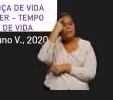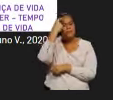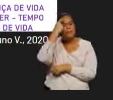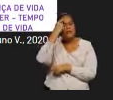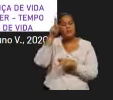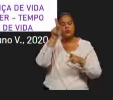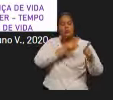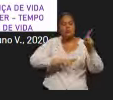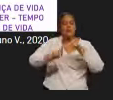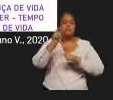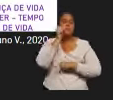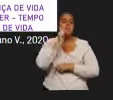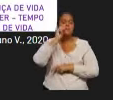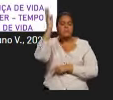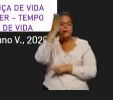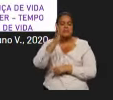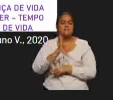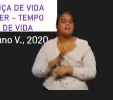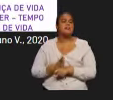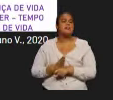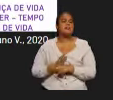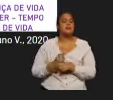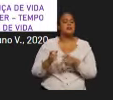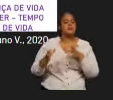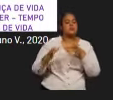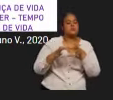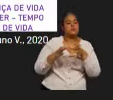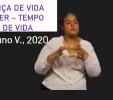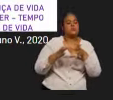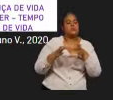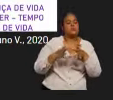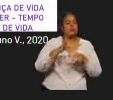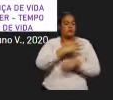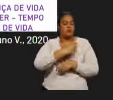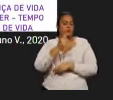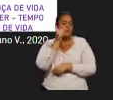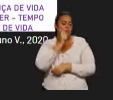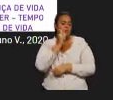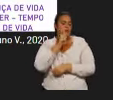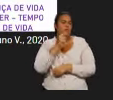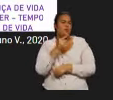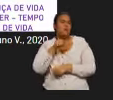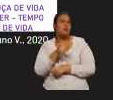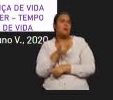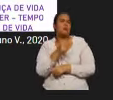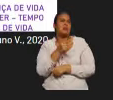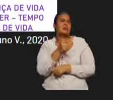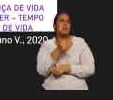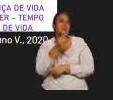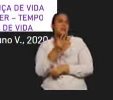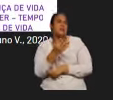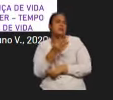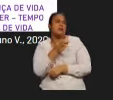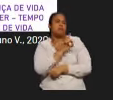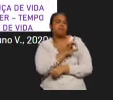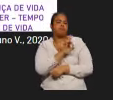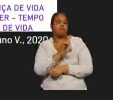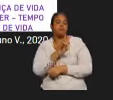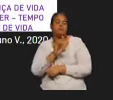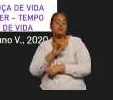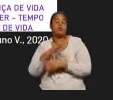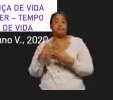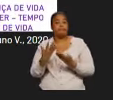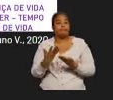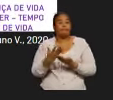brasileira as mulheres no brasil a marca de filhos por mulher tá na casa de 1,73 ou